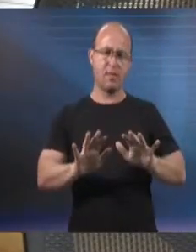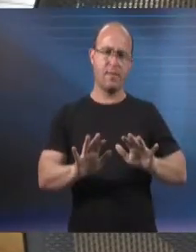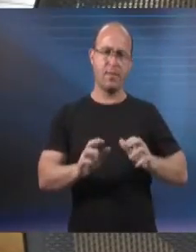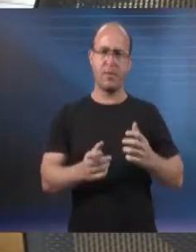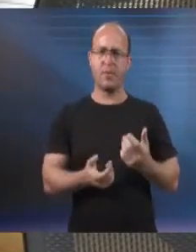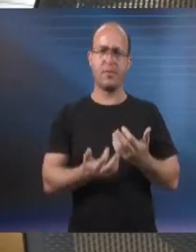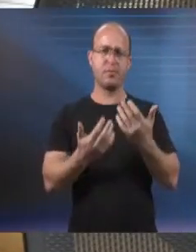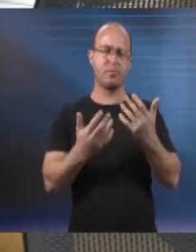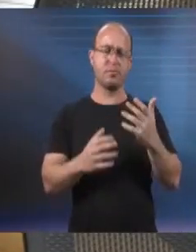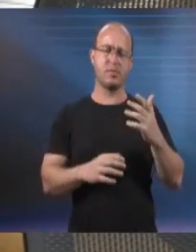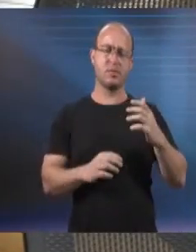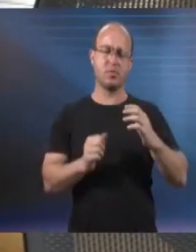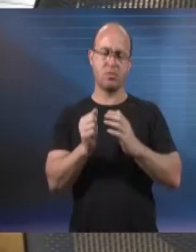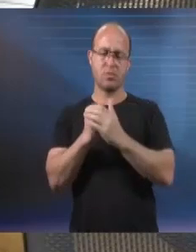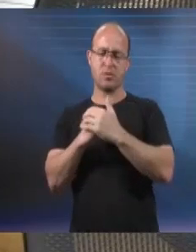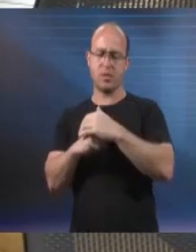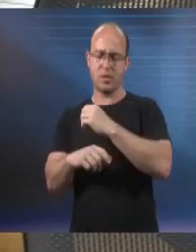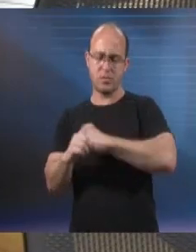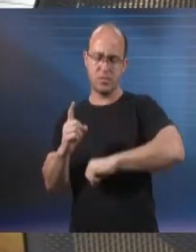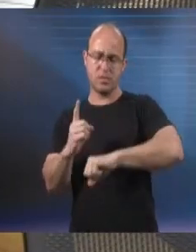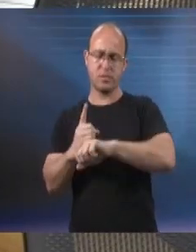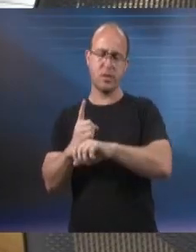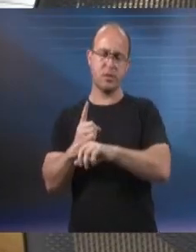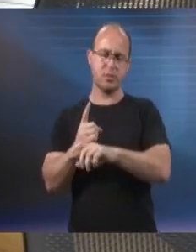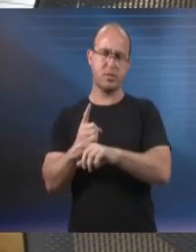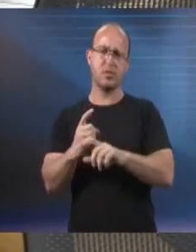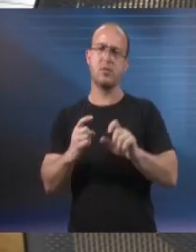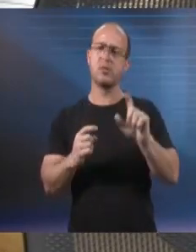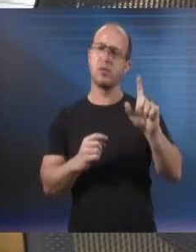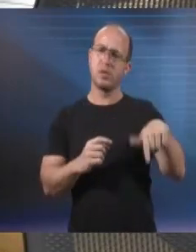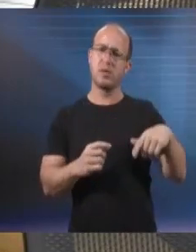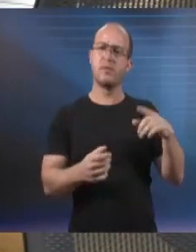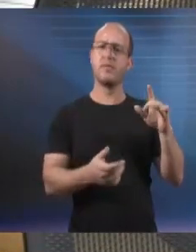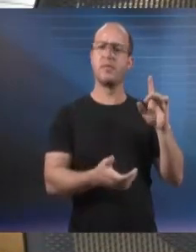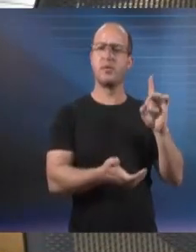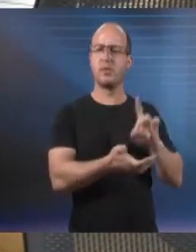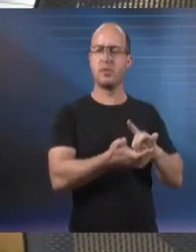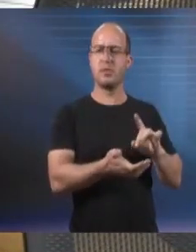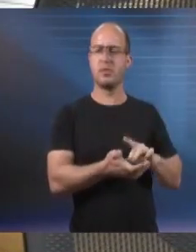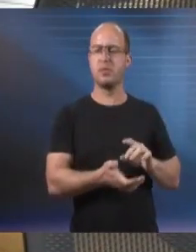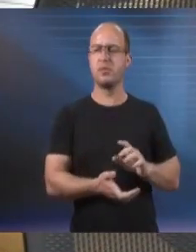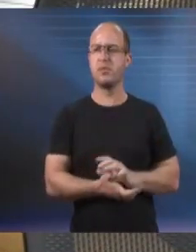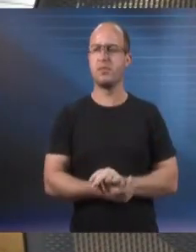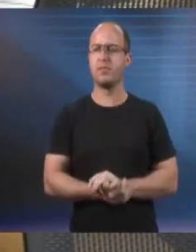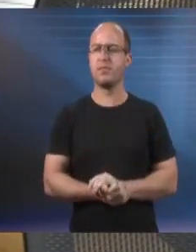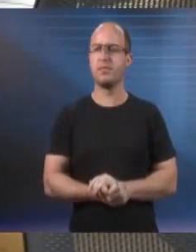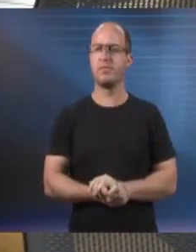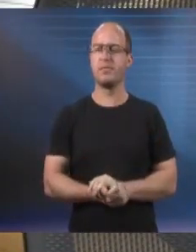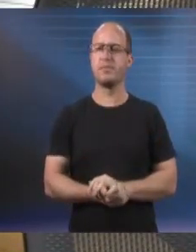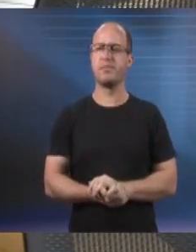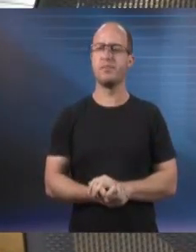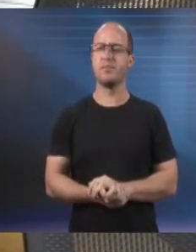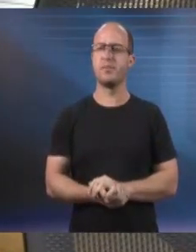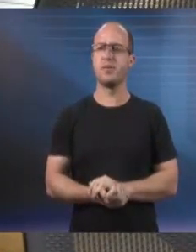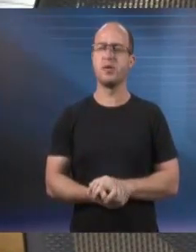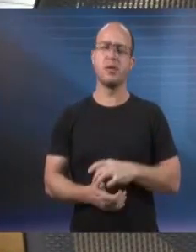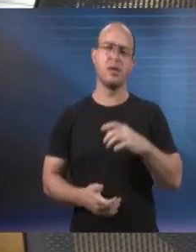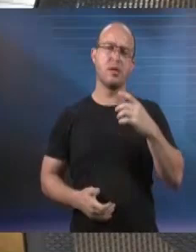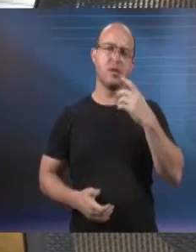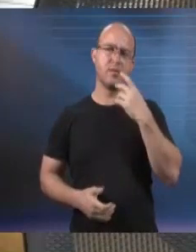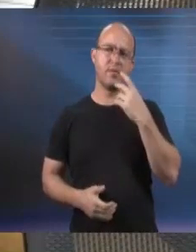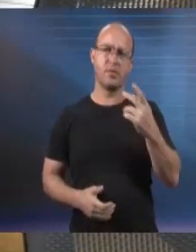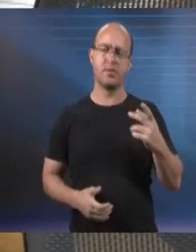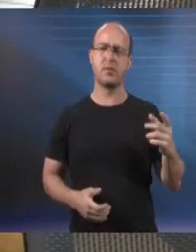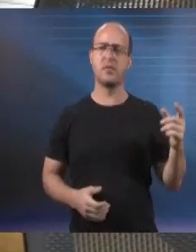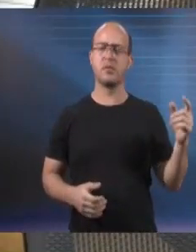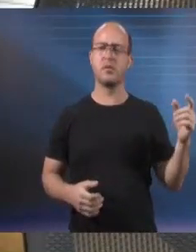esconder da sociedade a verdade. Aqui nunca foi falado que viriam novas empresas para o Rio